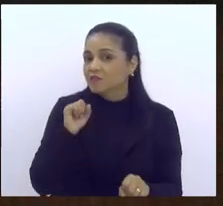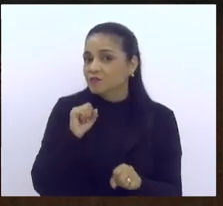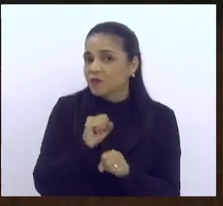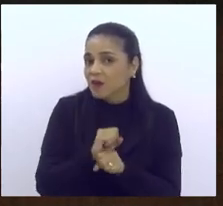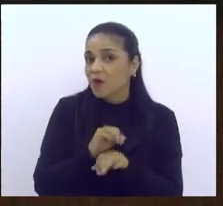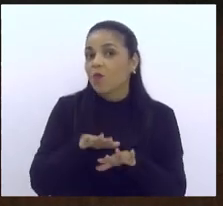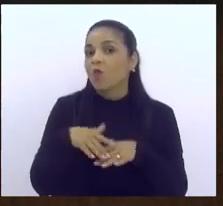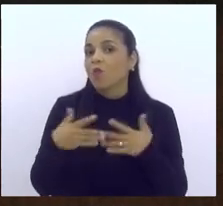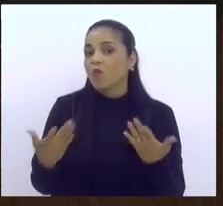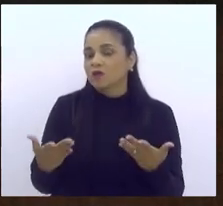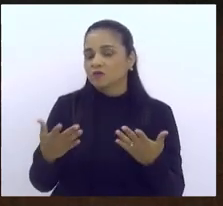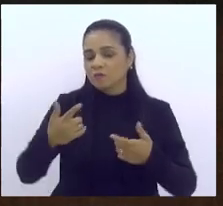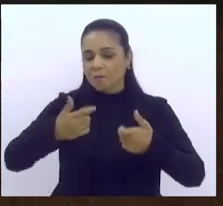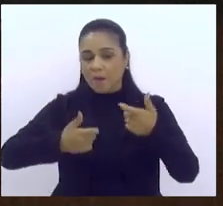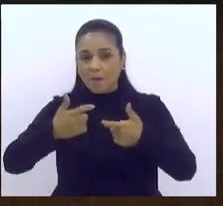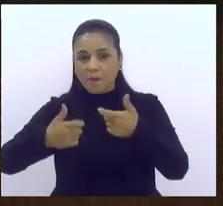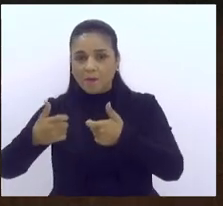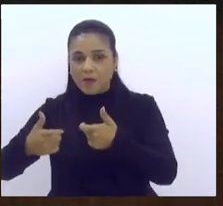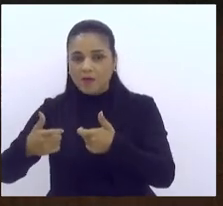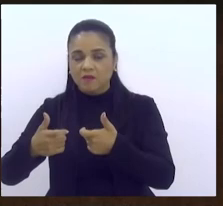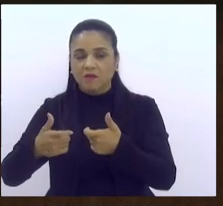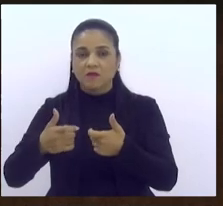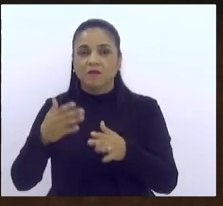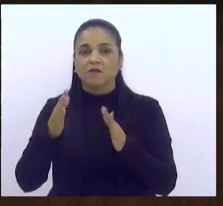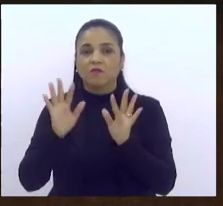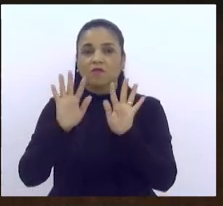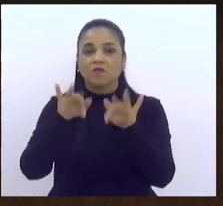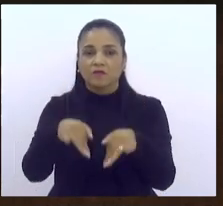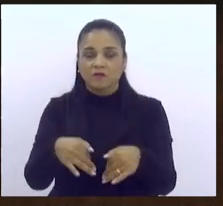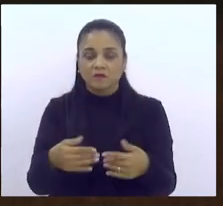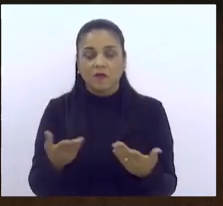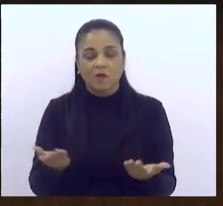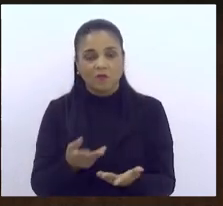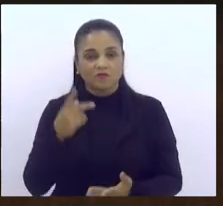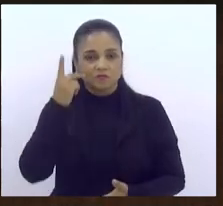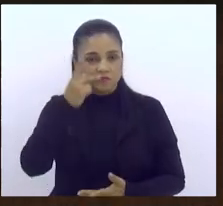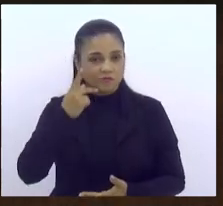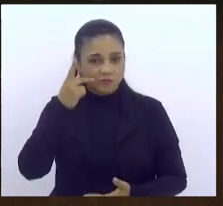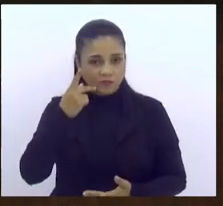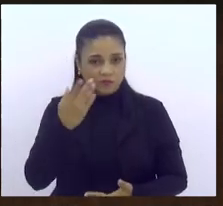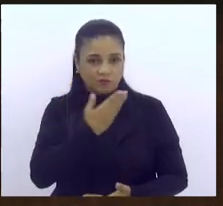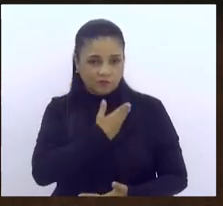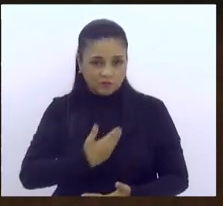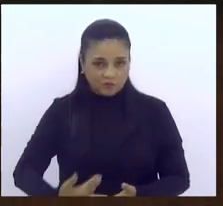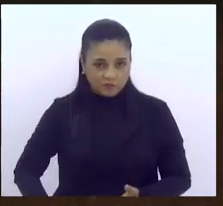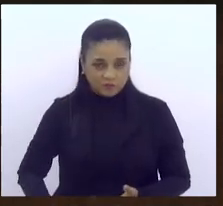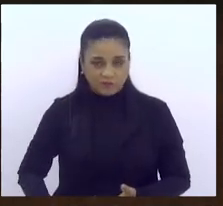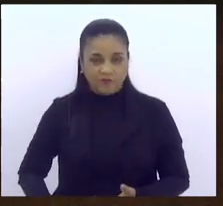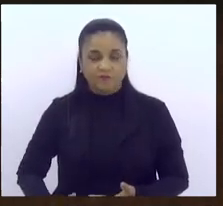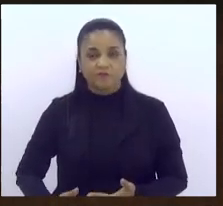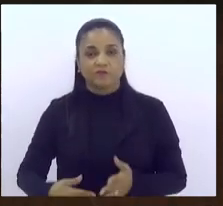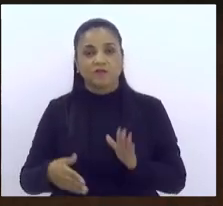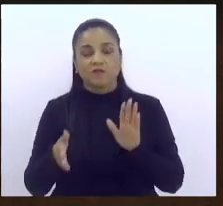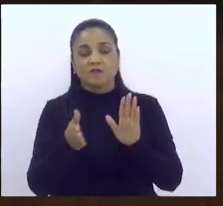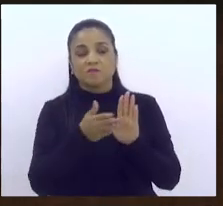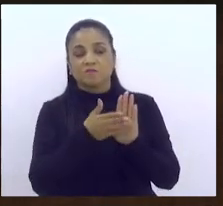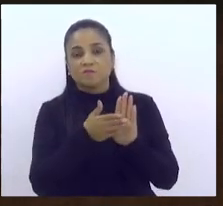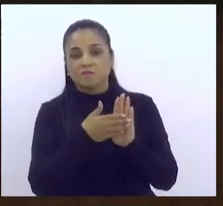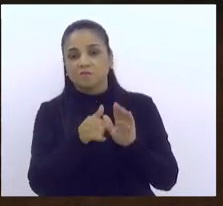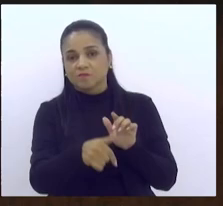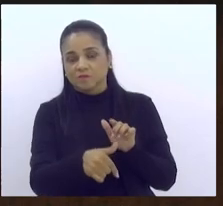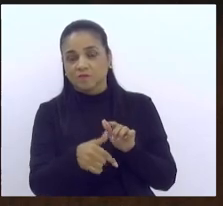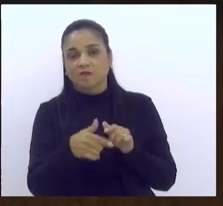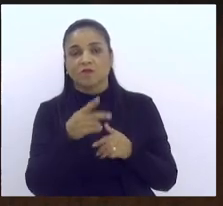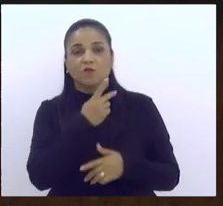possa acabar. Então, a política do governo do Estado e a política que hoje está posta por esse governador está